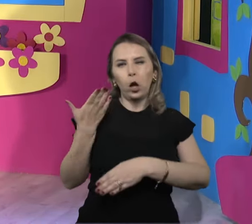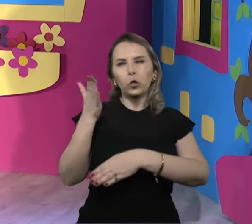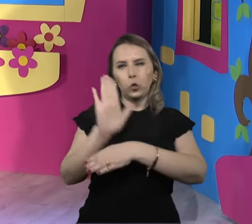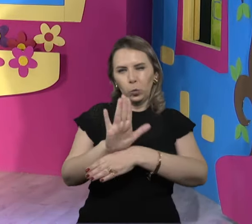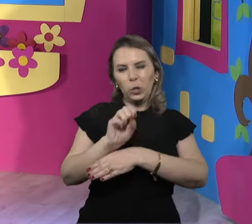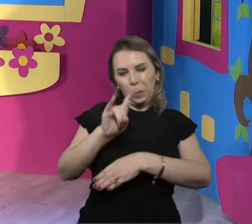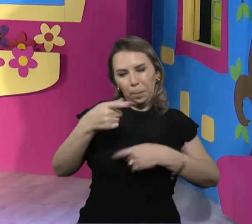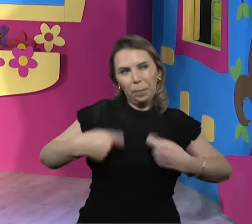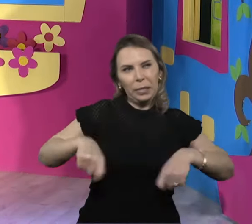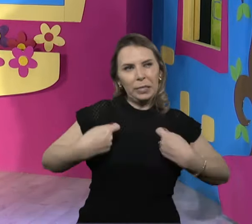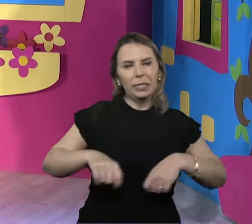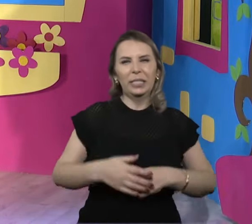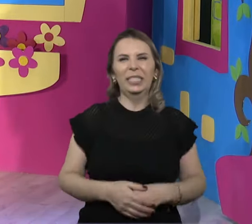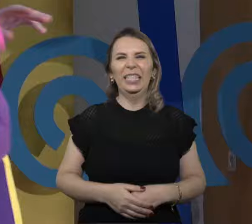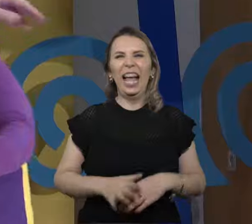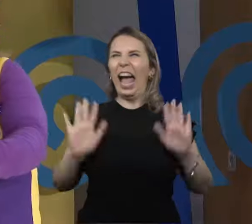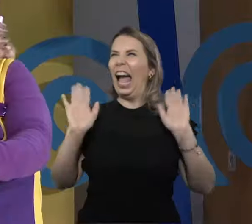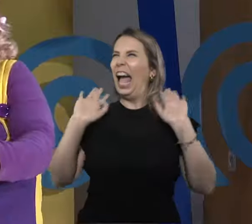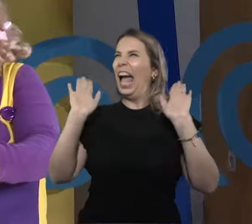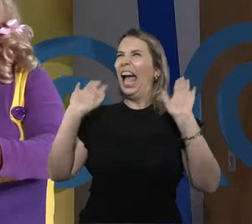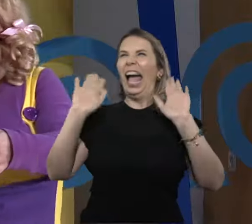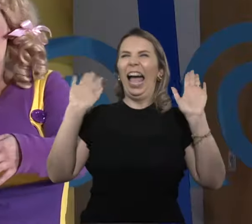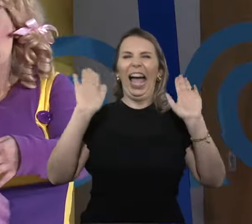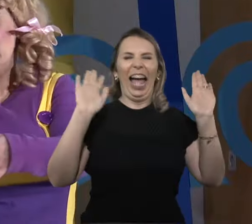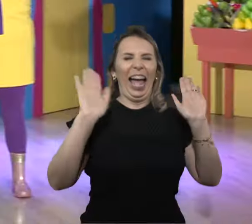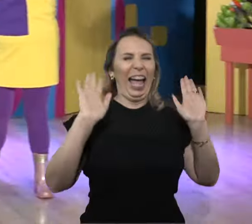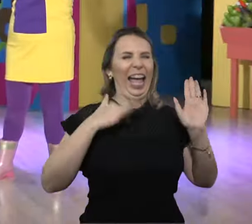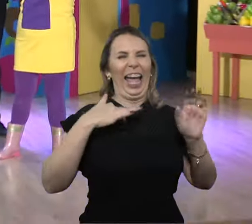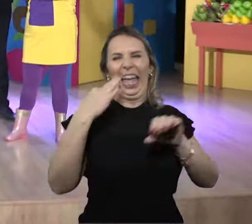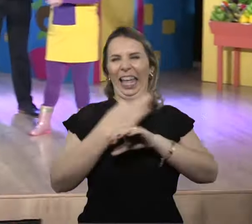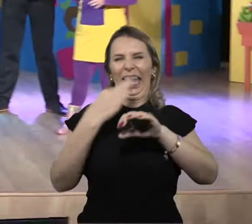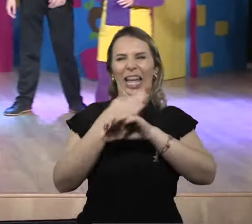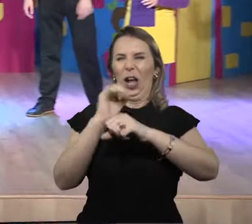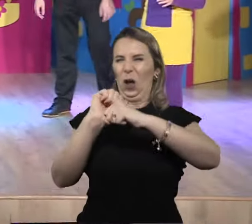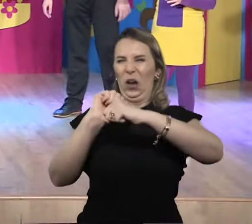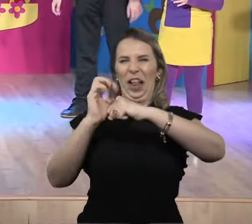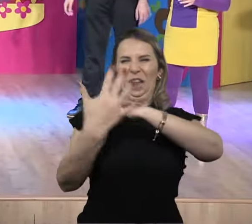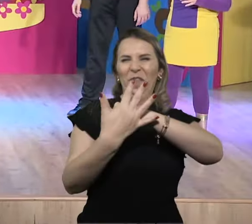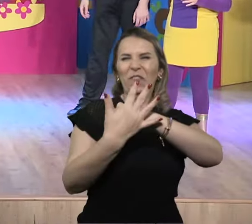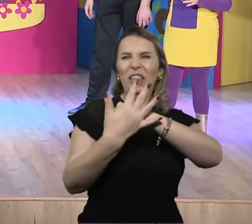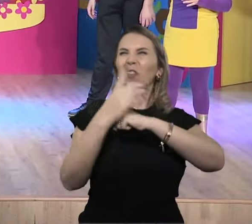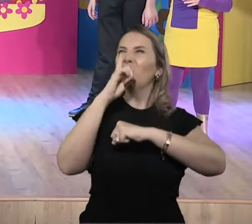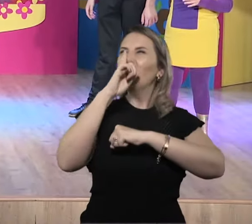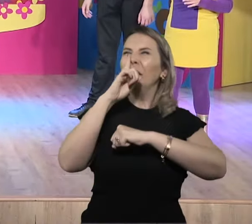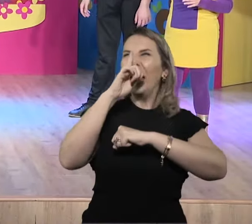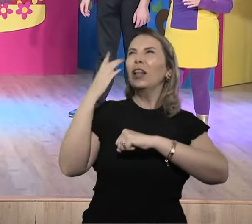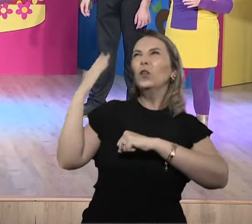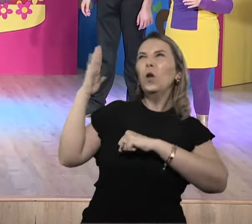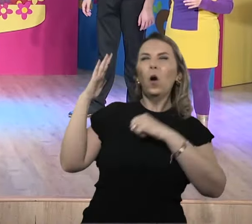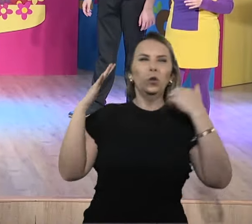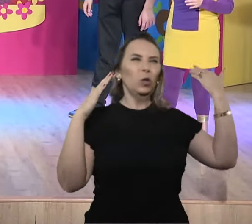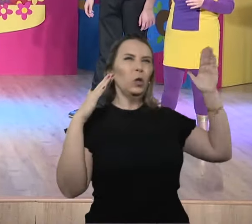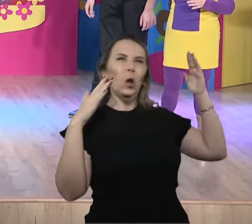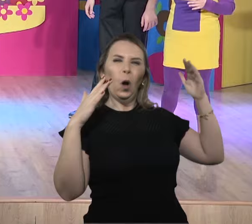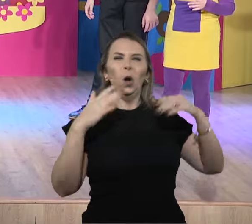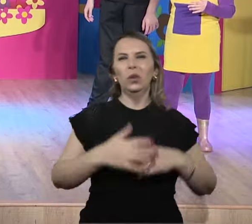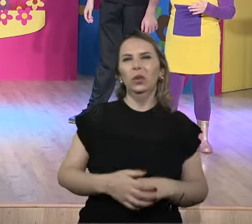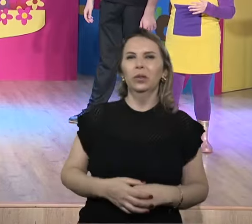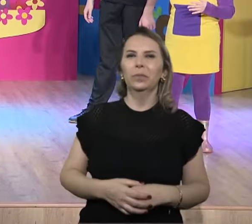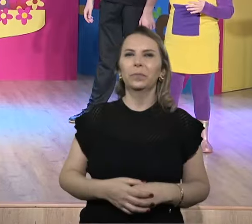você precisar. Ai, credo! Coronavírus, mamãe!